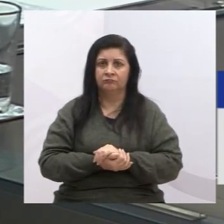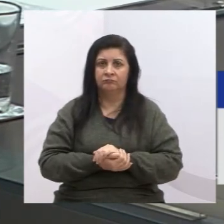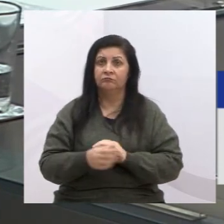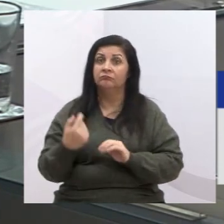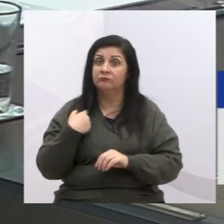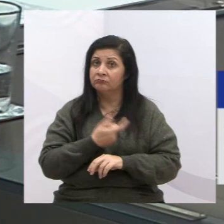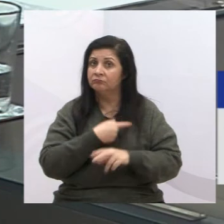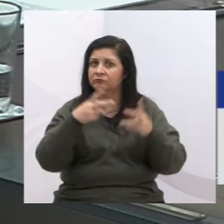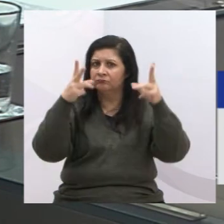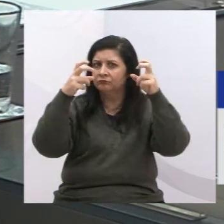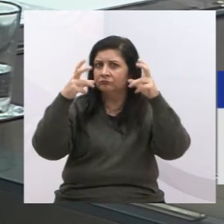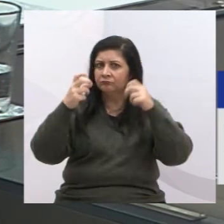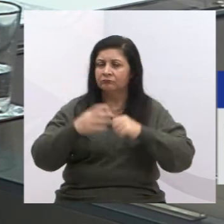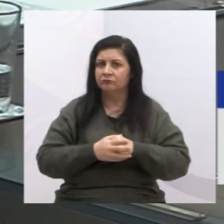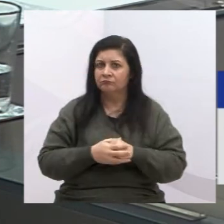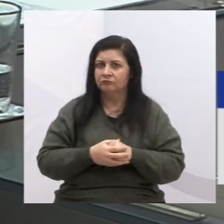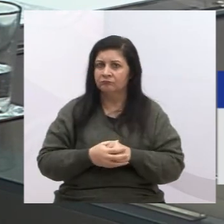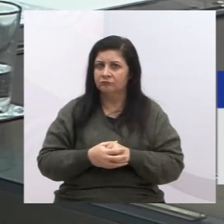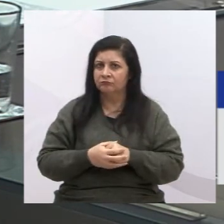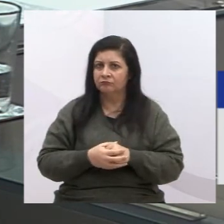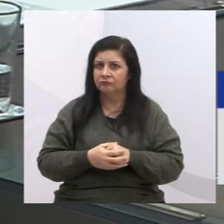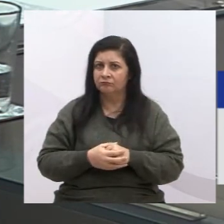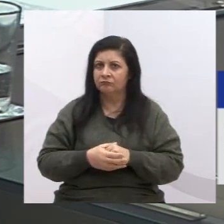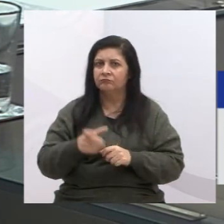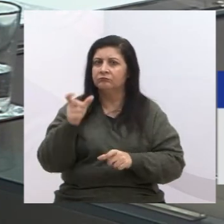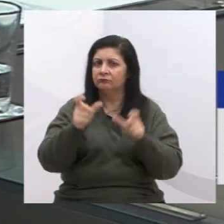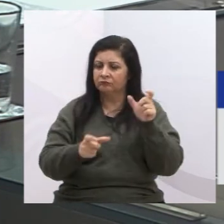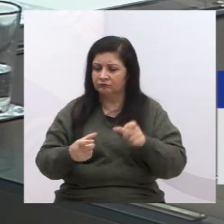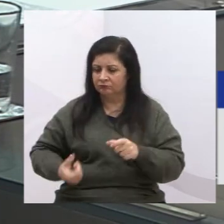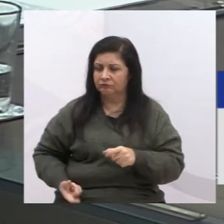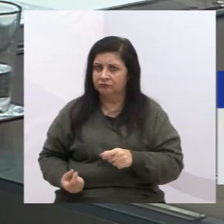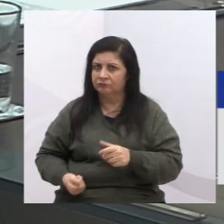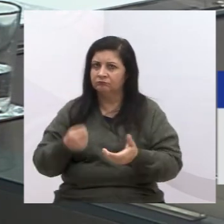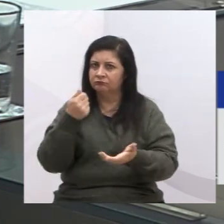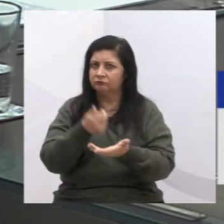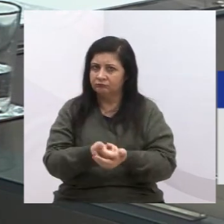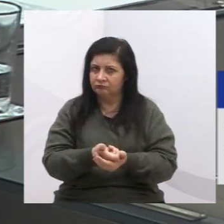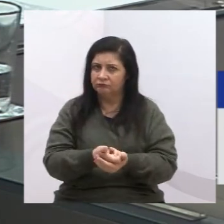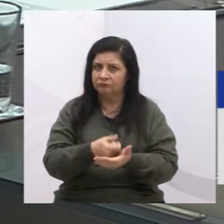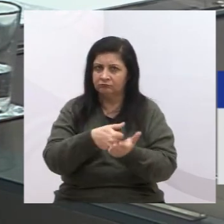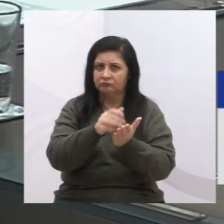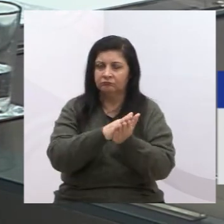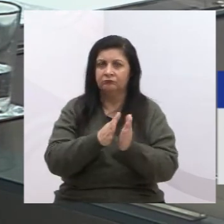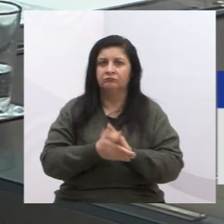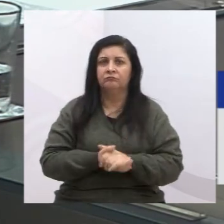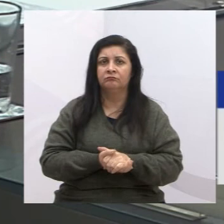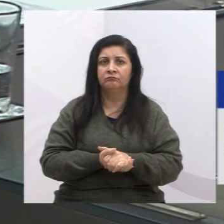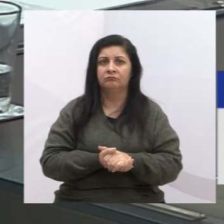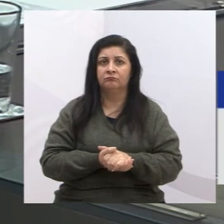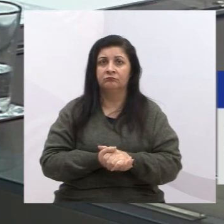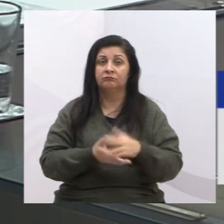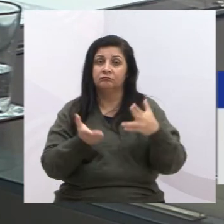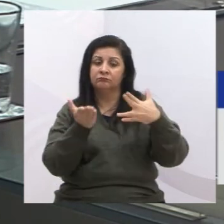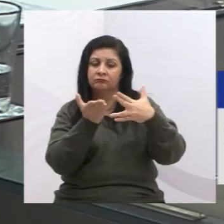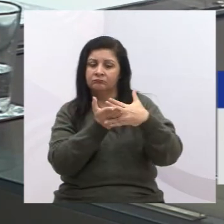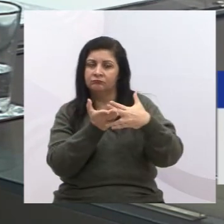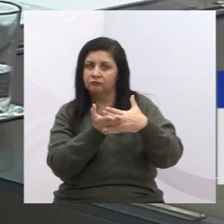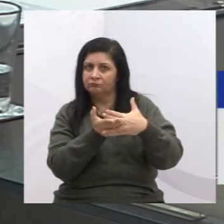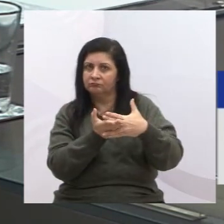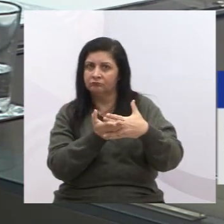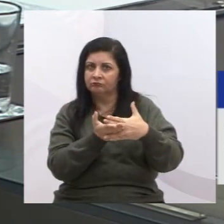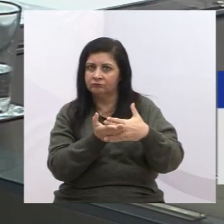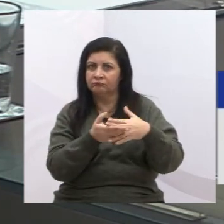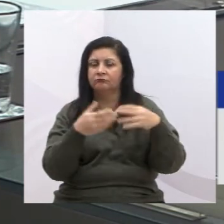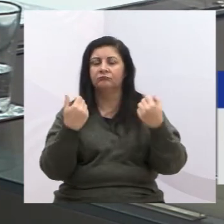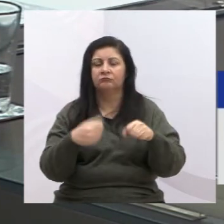vê sim essa questão de mexer no bolso do cidadão, né? Mas isso é uma área fim, né? A área meio é que tem que